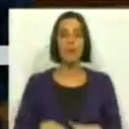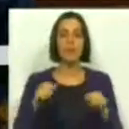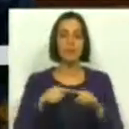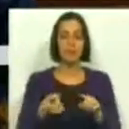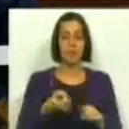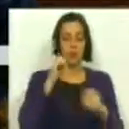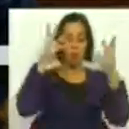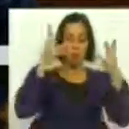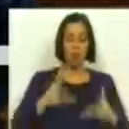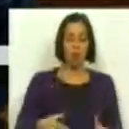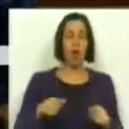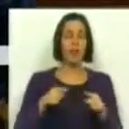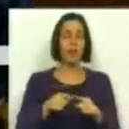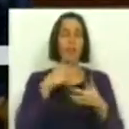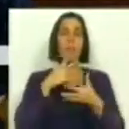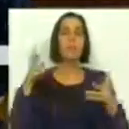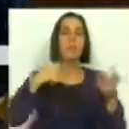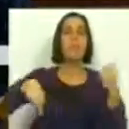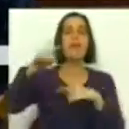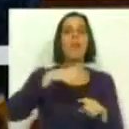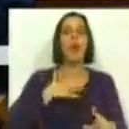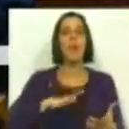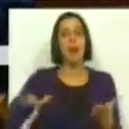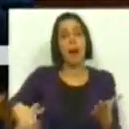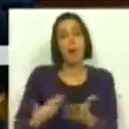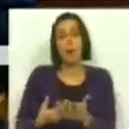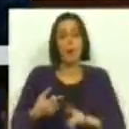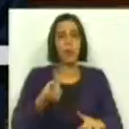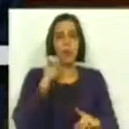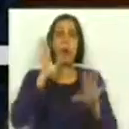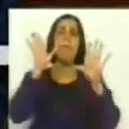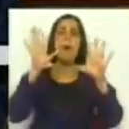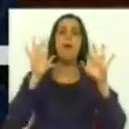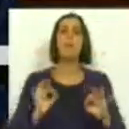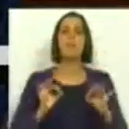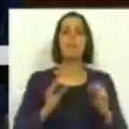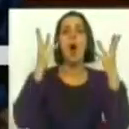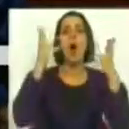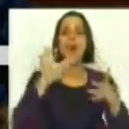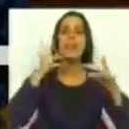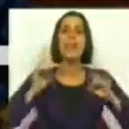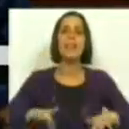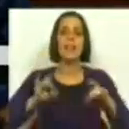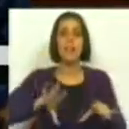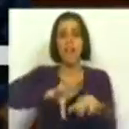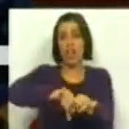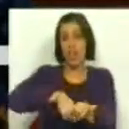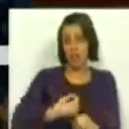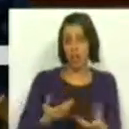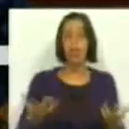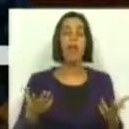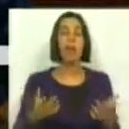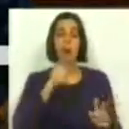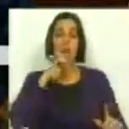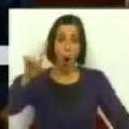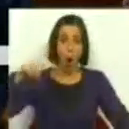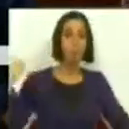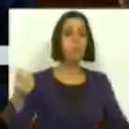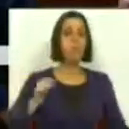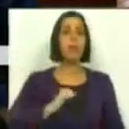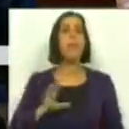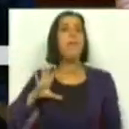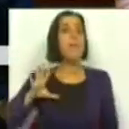Não é o orçamento que o Governo e a maioria gostariam de apresentar, mas é o orçamento que evita a tragédia que se abateria sobre